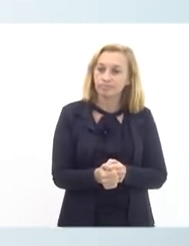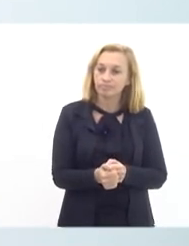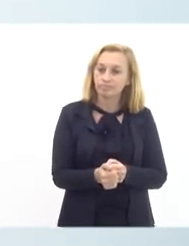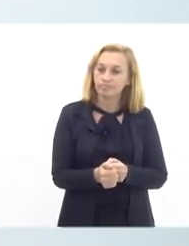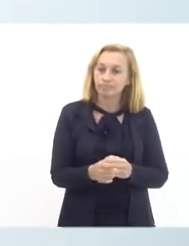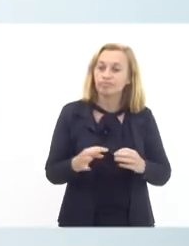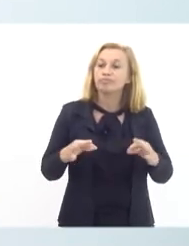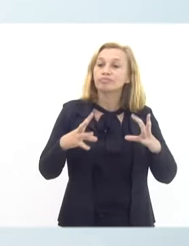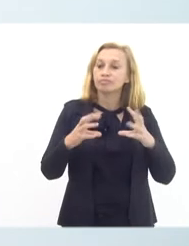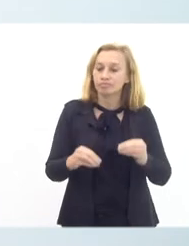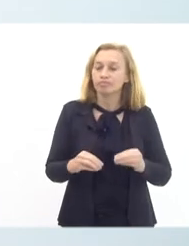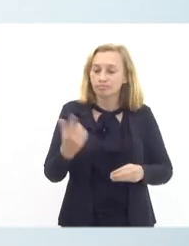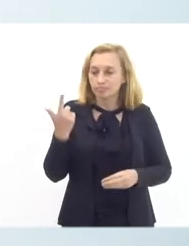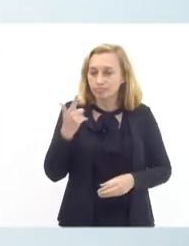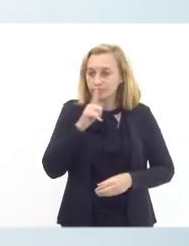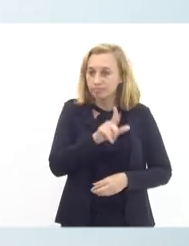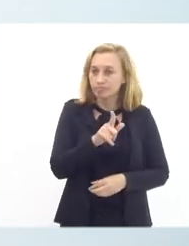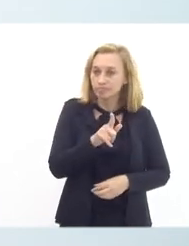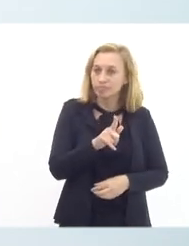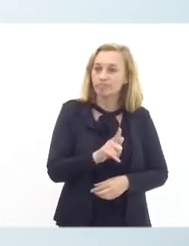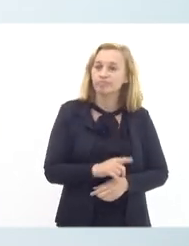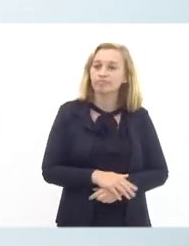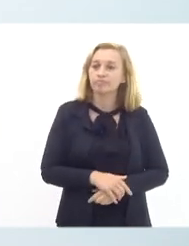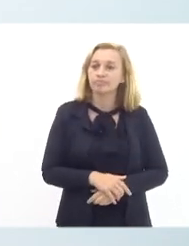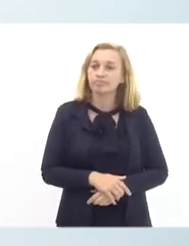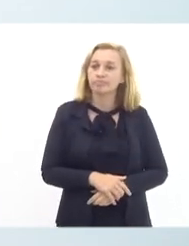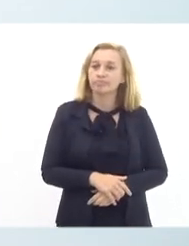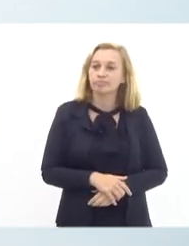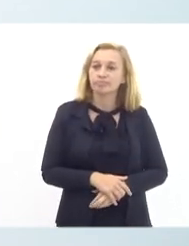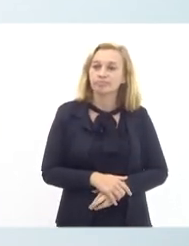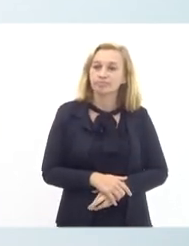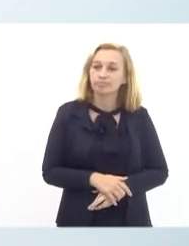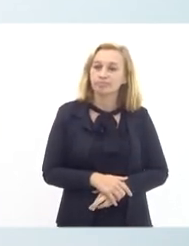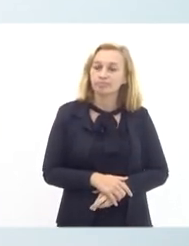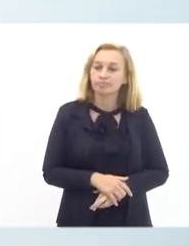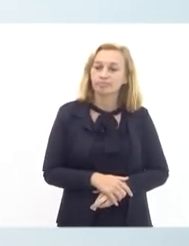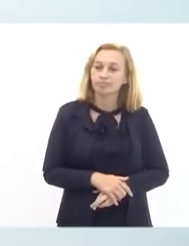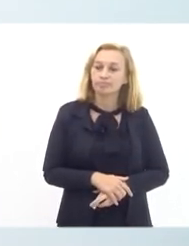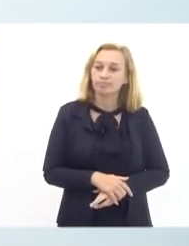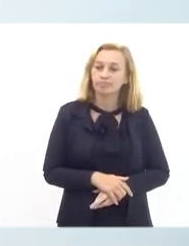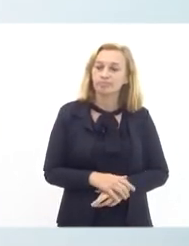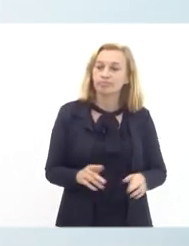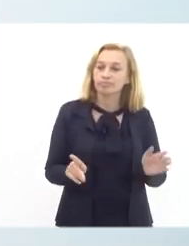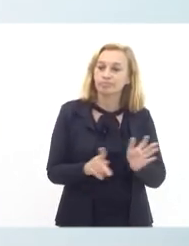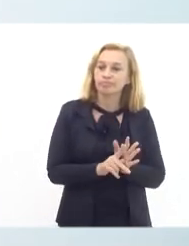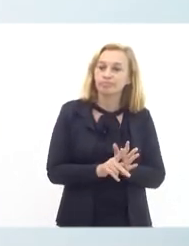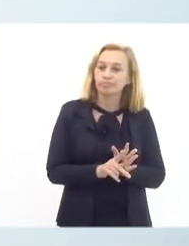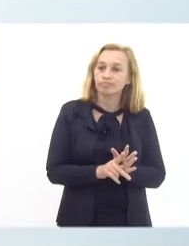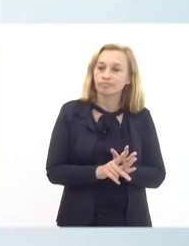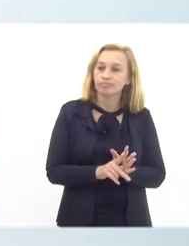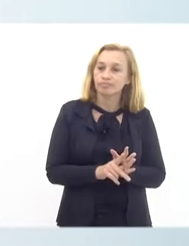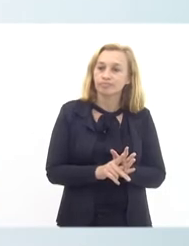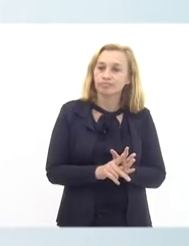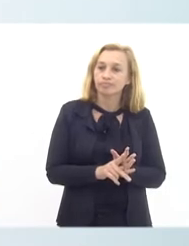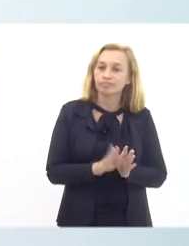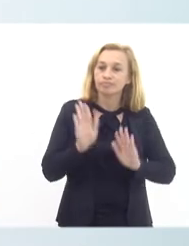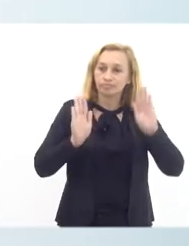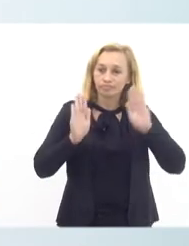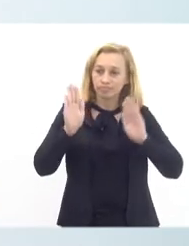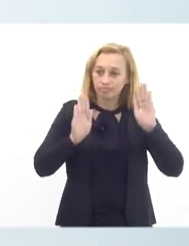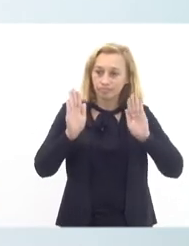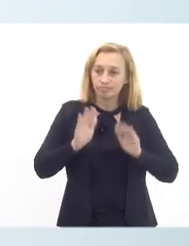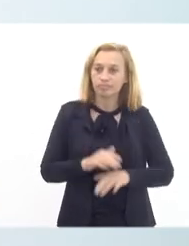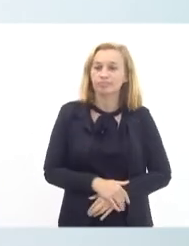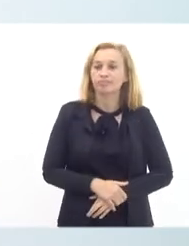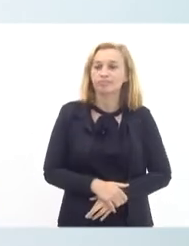atualização da planilha para que a gente consiga colocar o projeto em licitação.